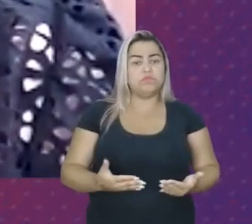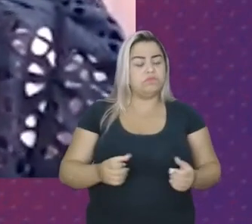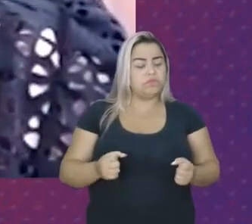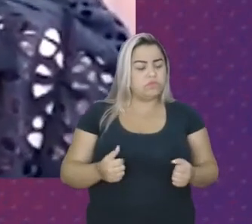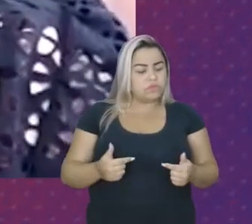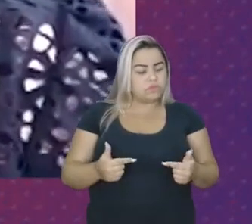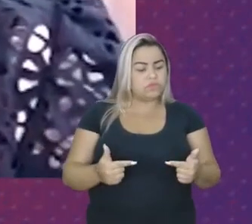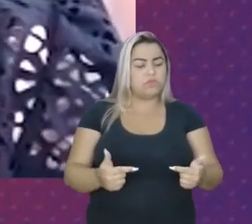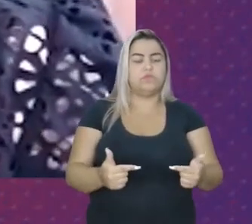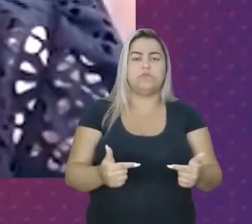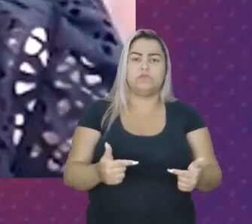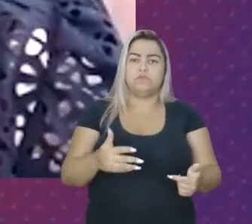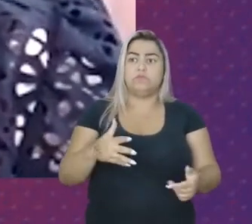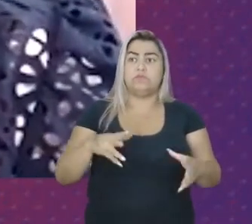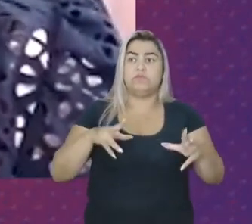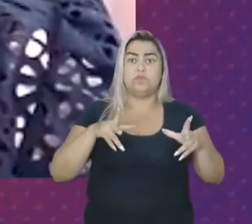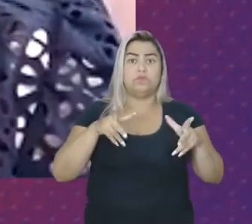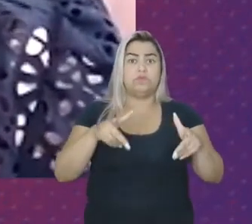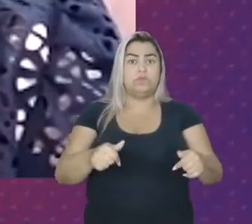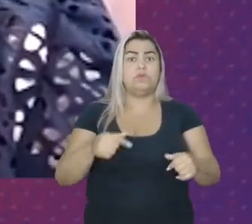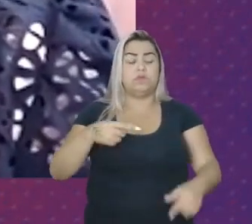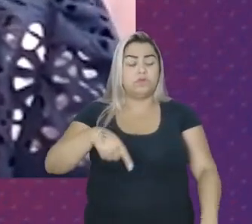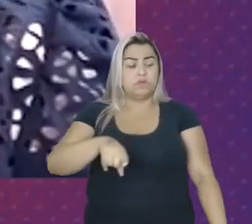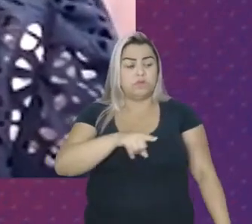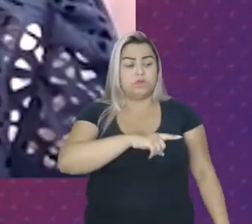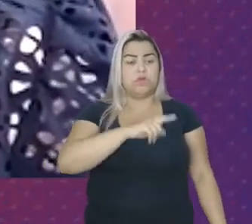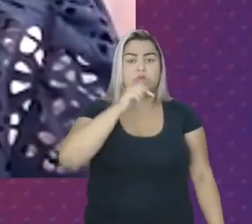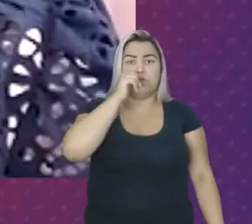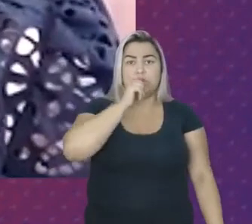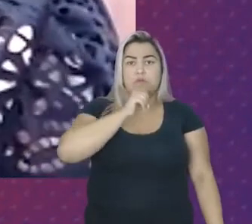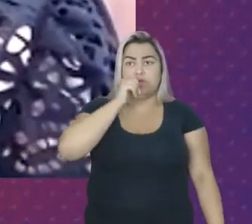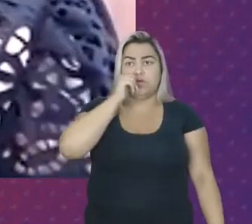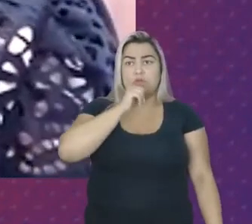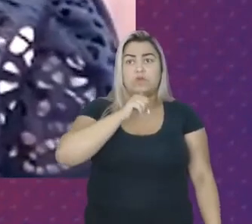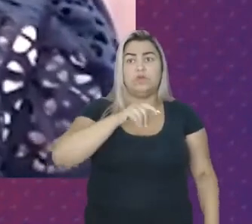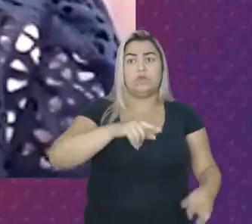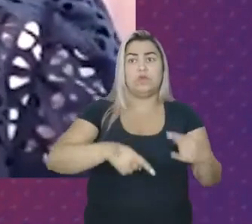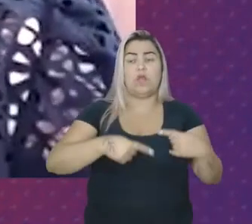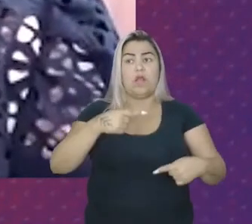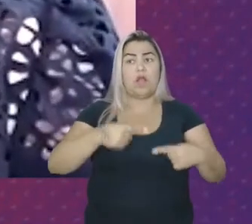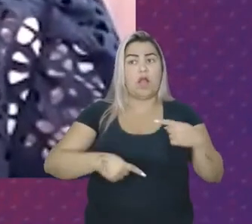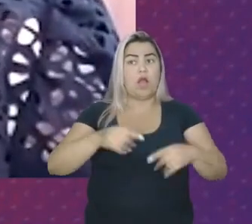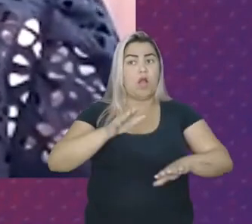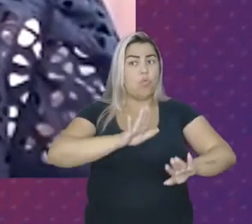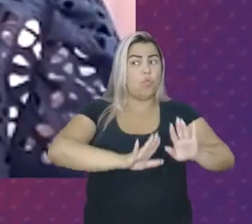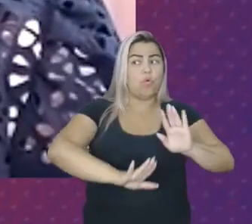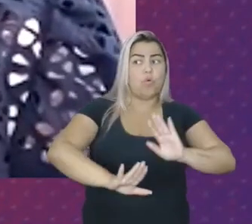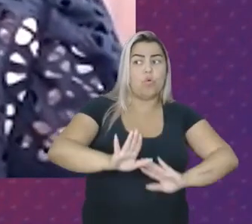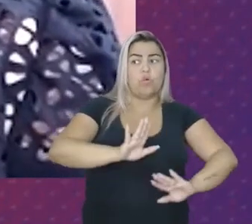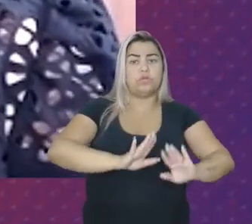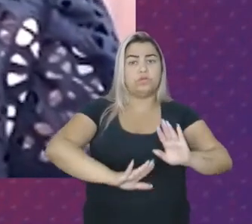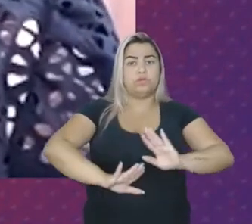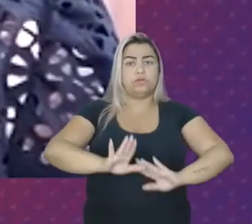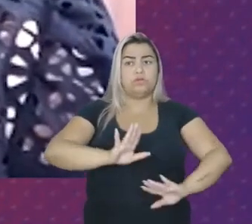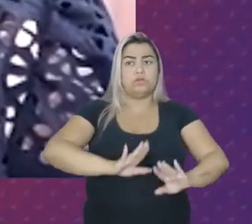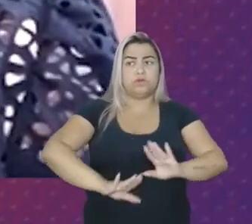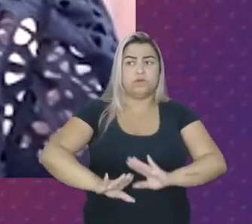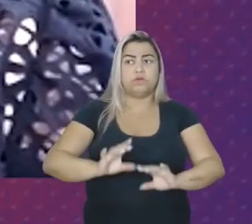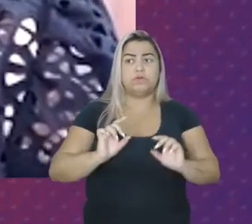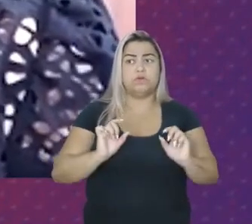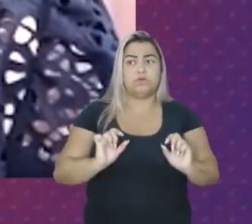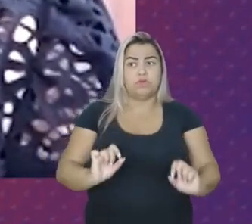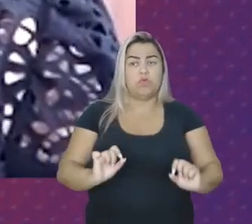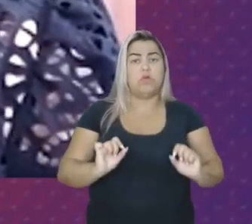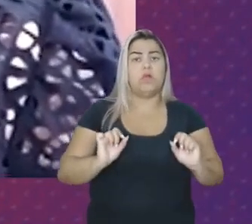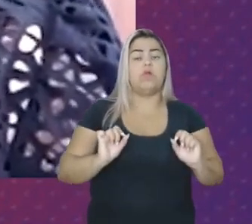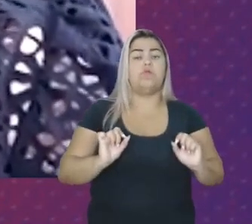todos nós, especialmente para nós mulheres. A questão da política do cuidado, que é uma política que